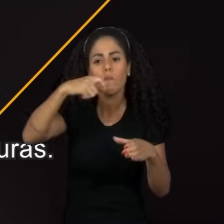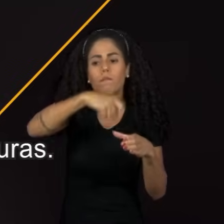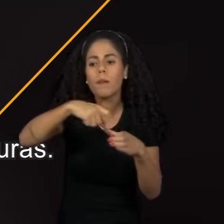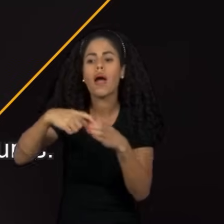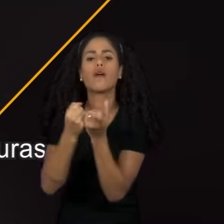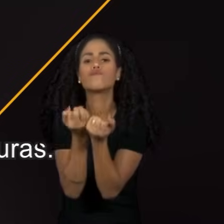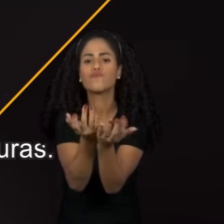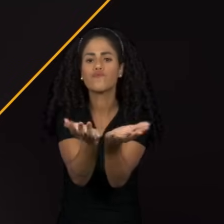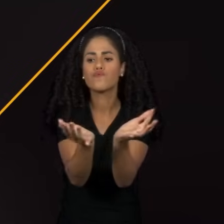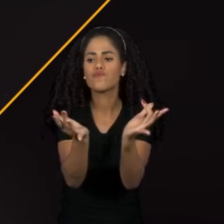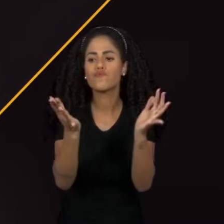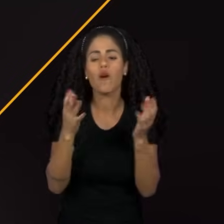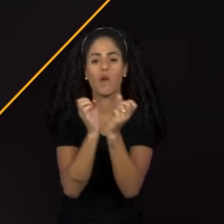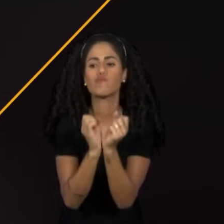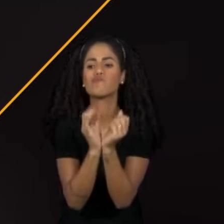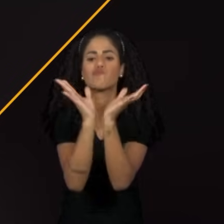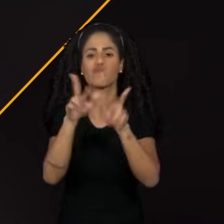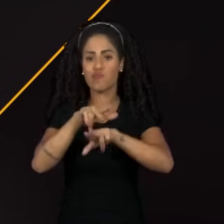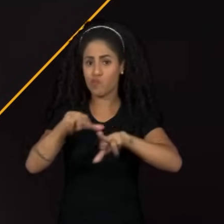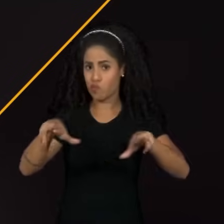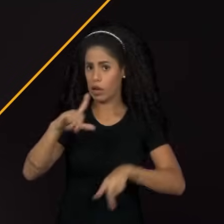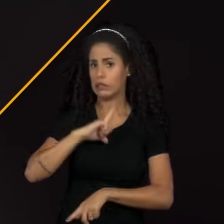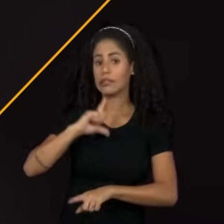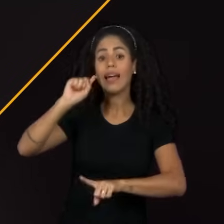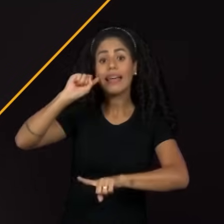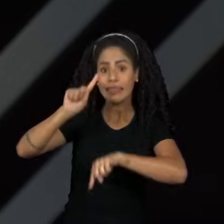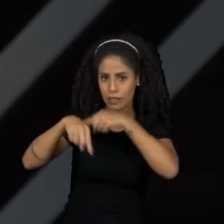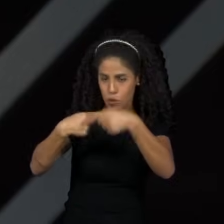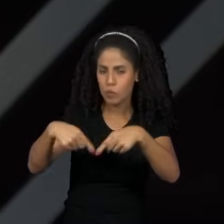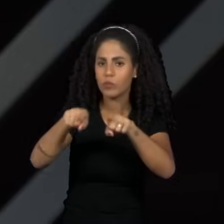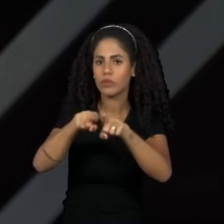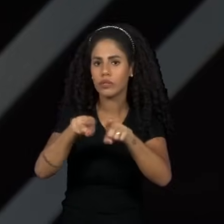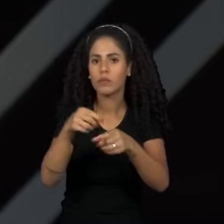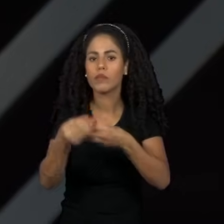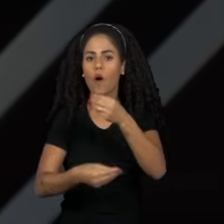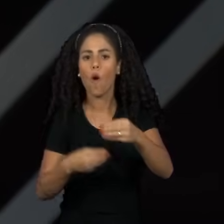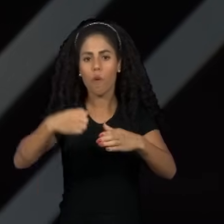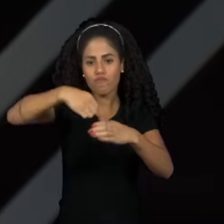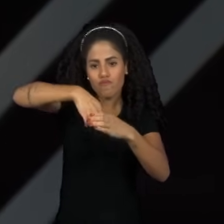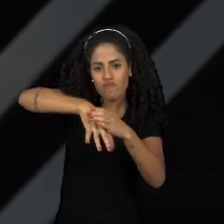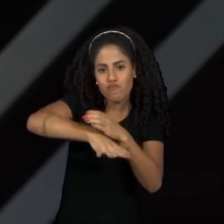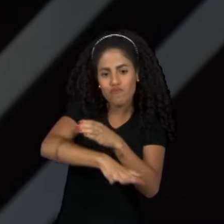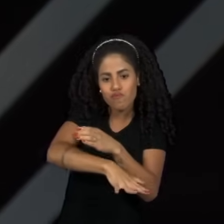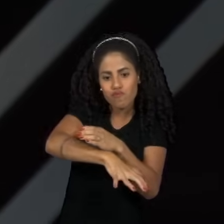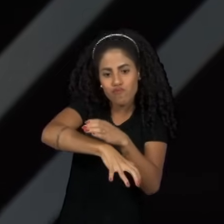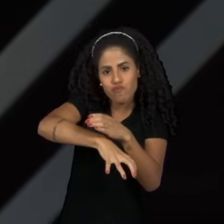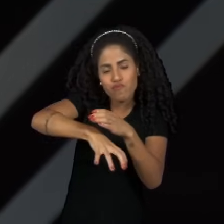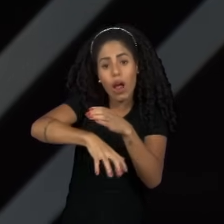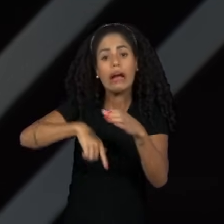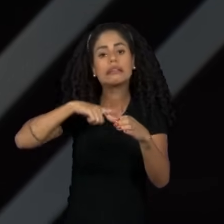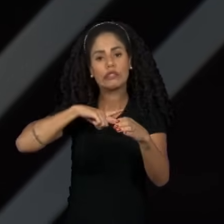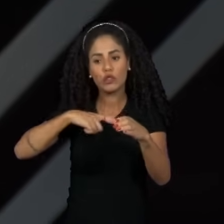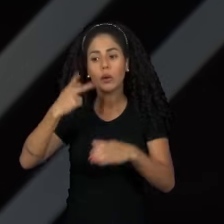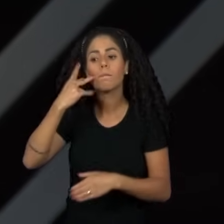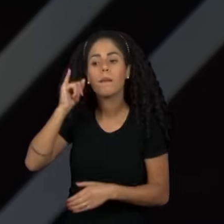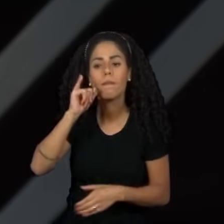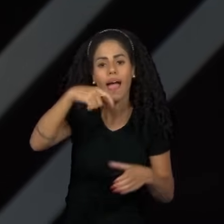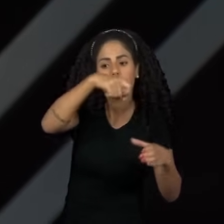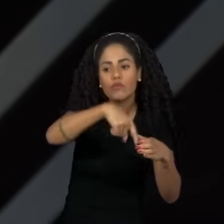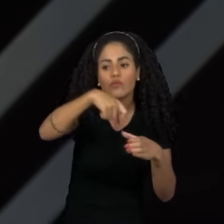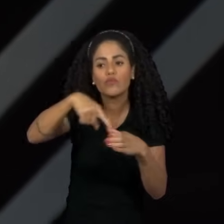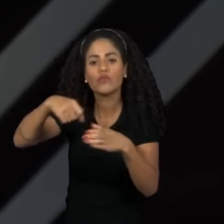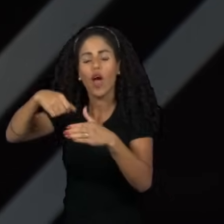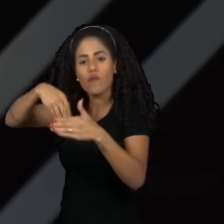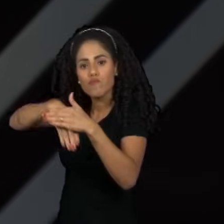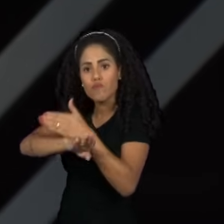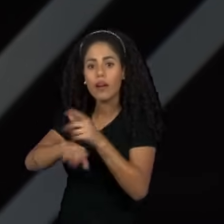de verduras e depois também raízes, etc., que o pai cultivava. Depois tinha